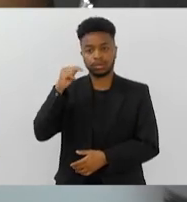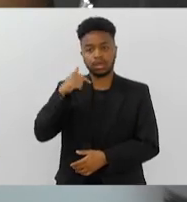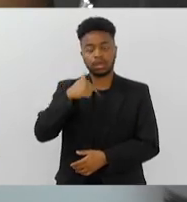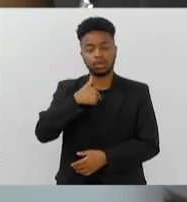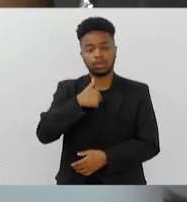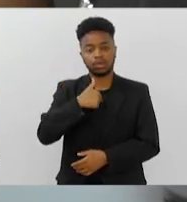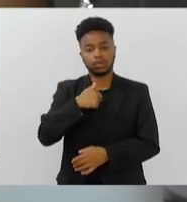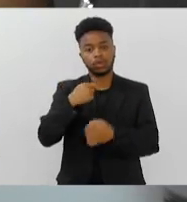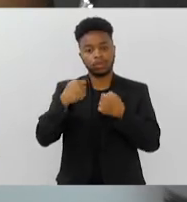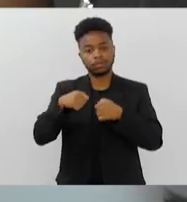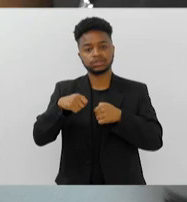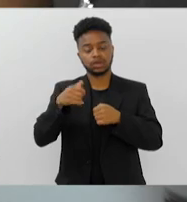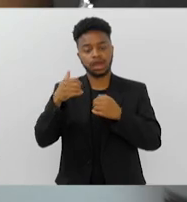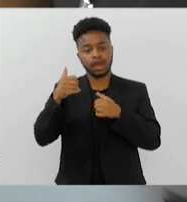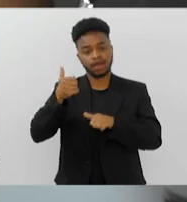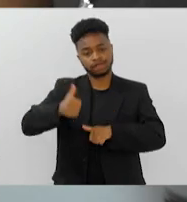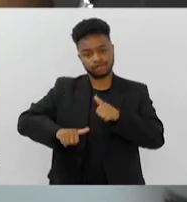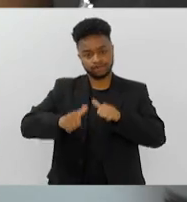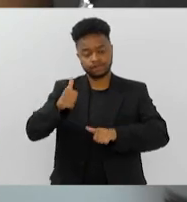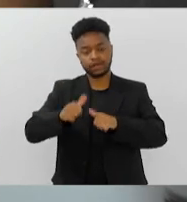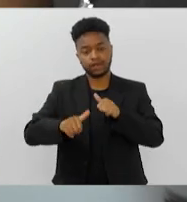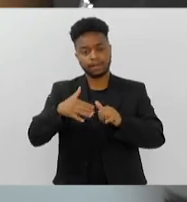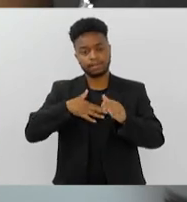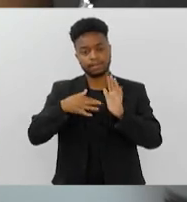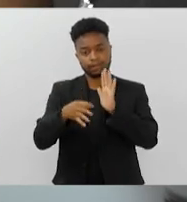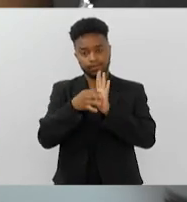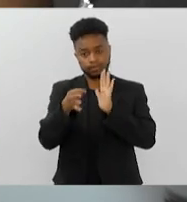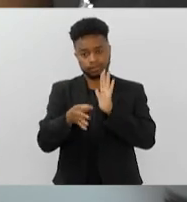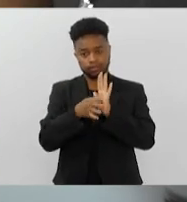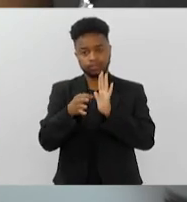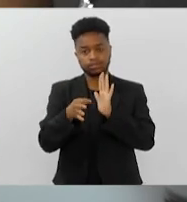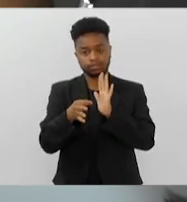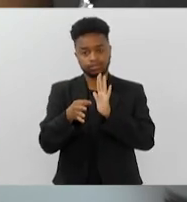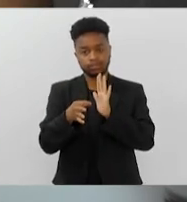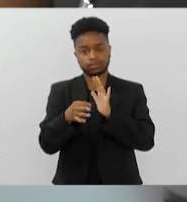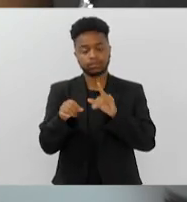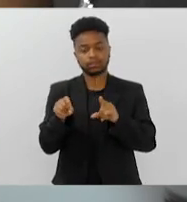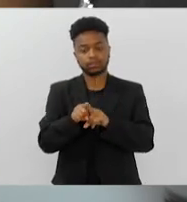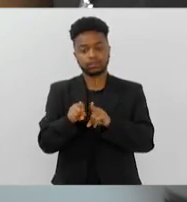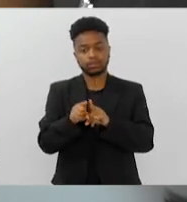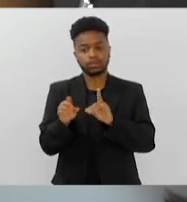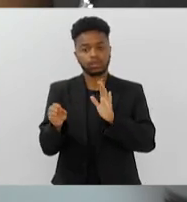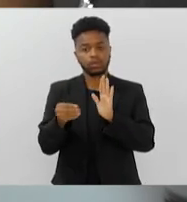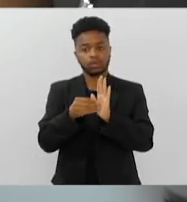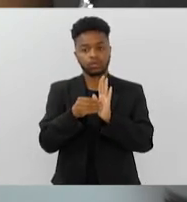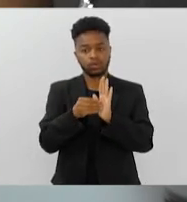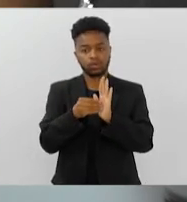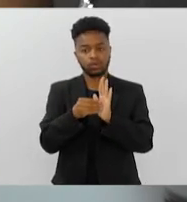que rever o meu parecer e dar...